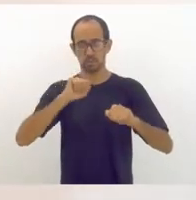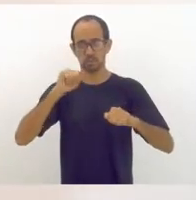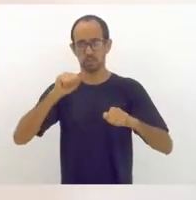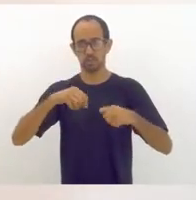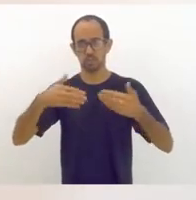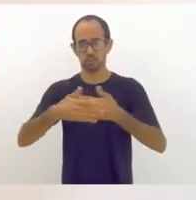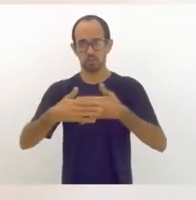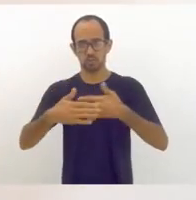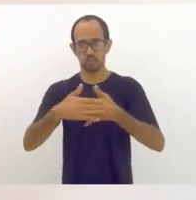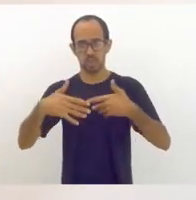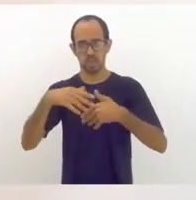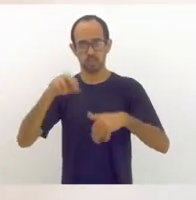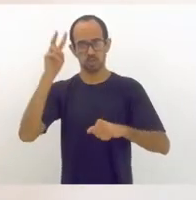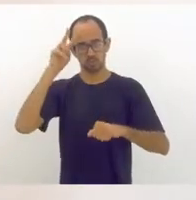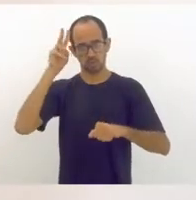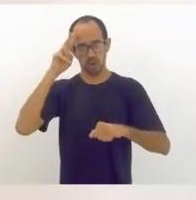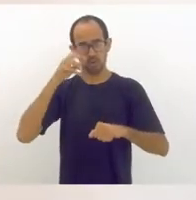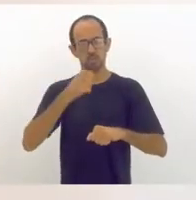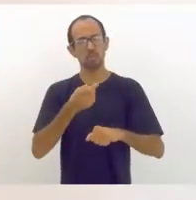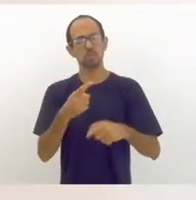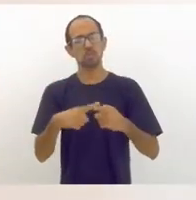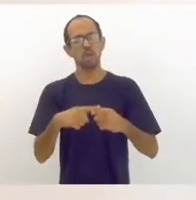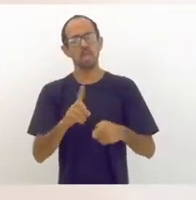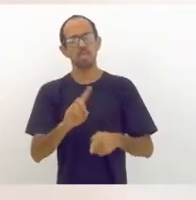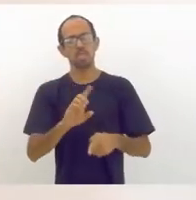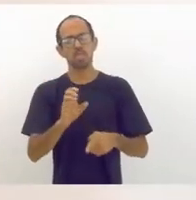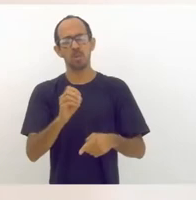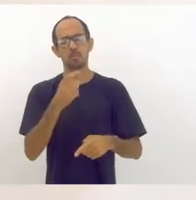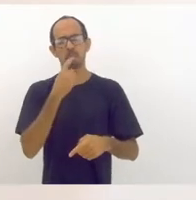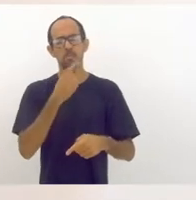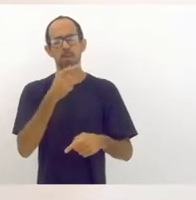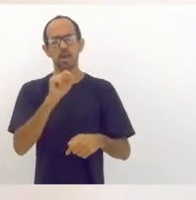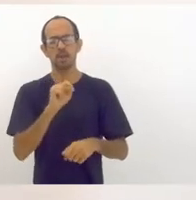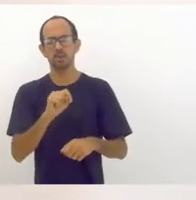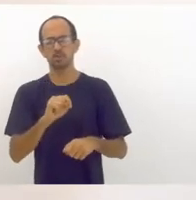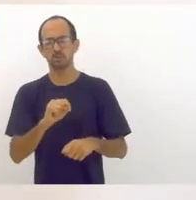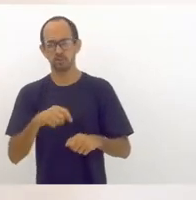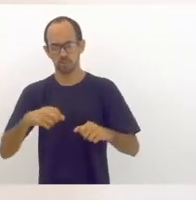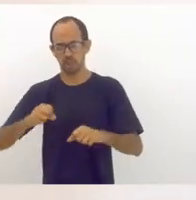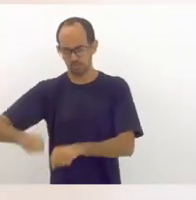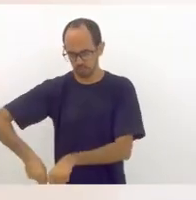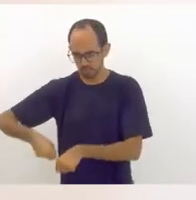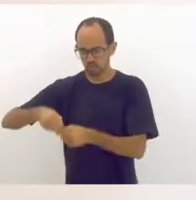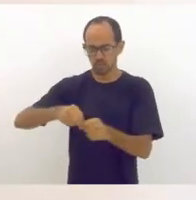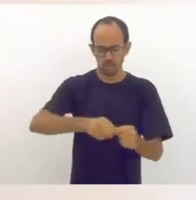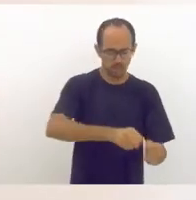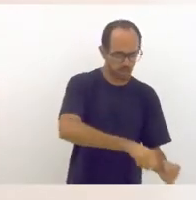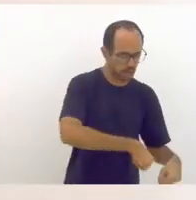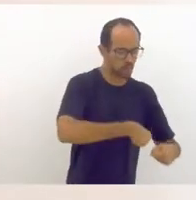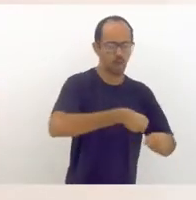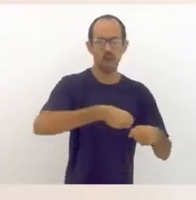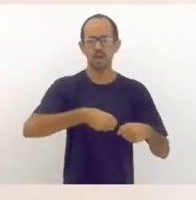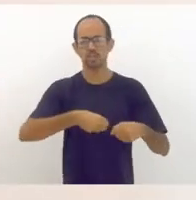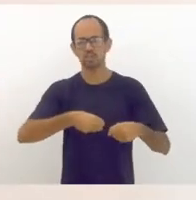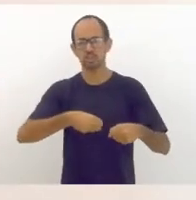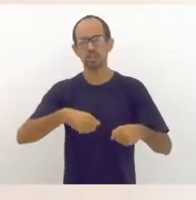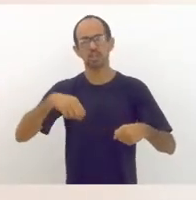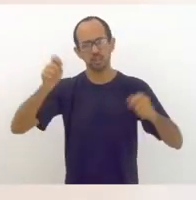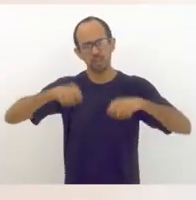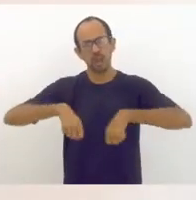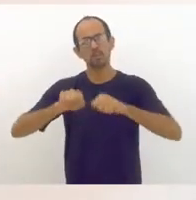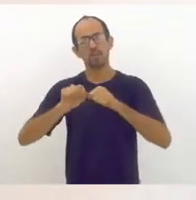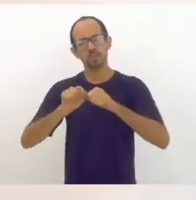ambiental, já tem uma sede super estruturada em Juparanã, que pode ter canoagem, pode ter tirolesa, pode ter outras coisas. Isso atrai dinheiro do turismo